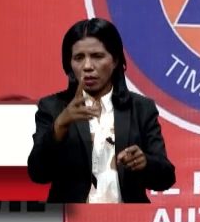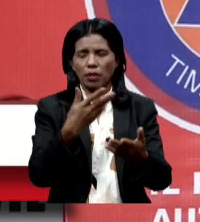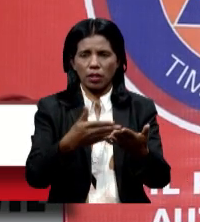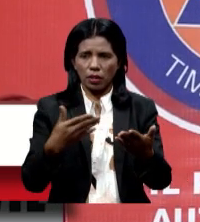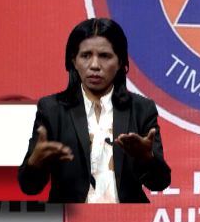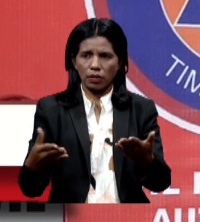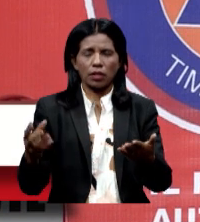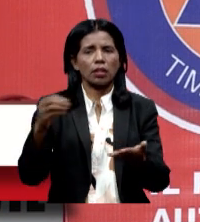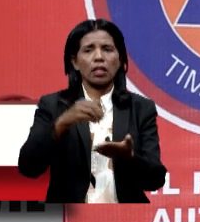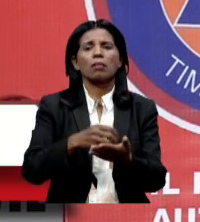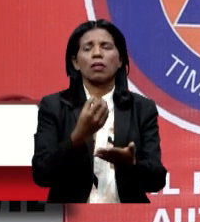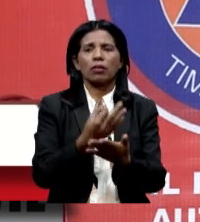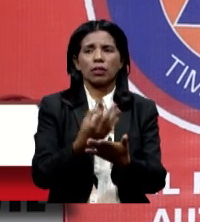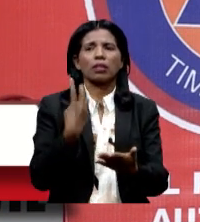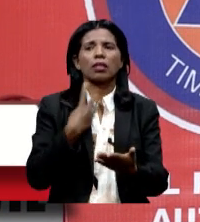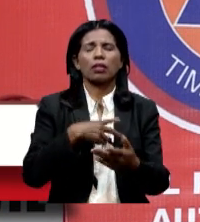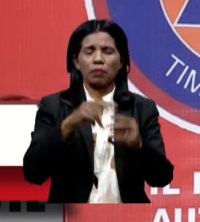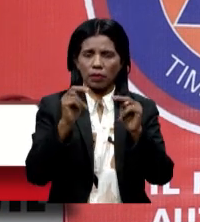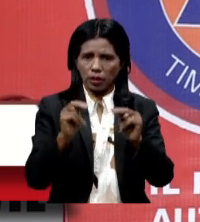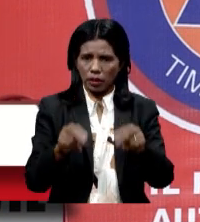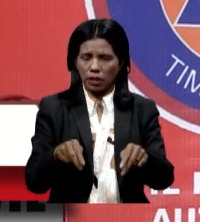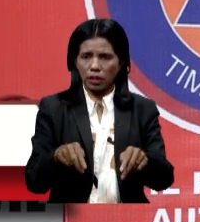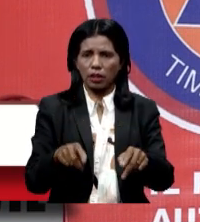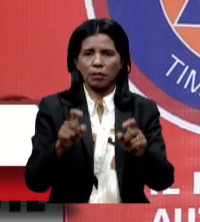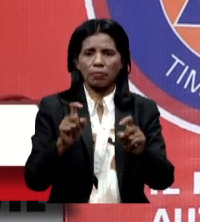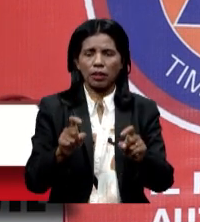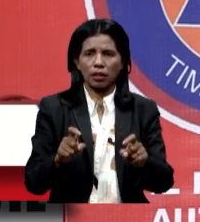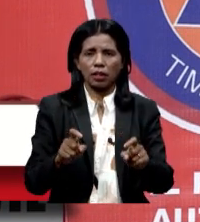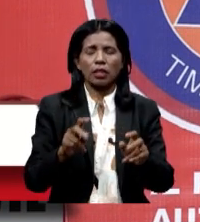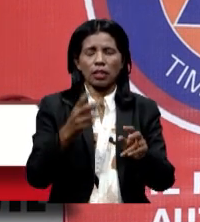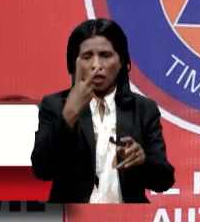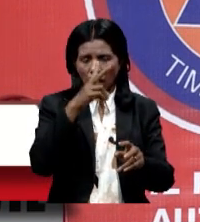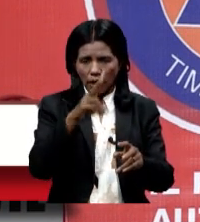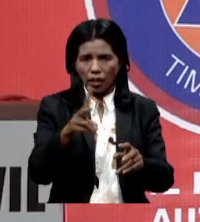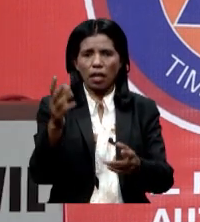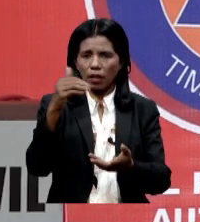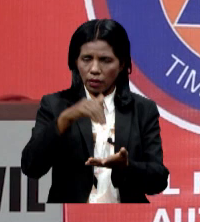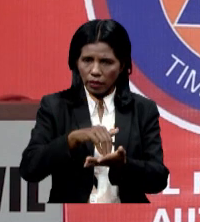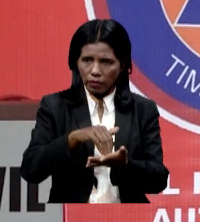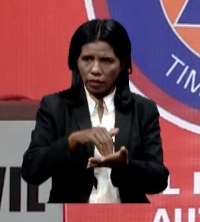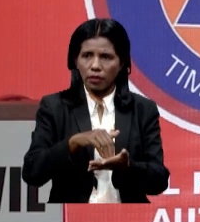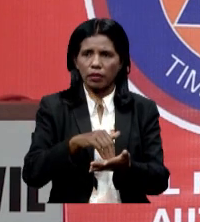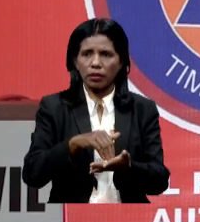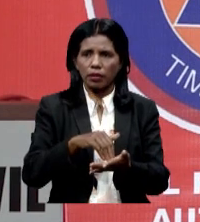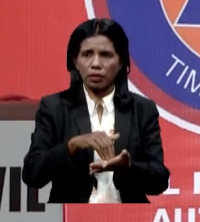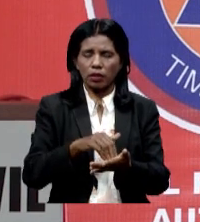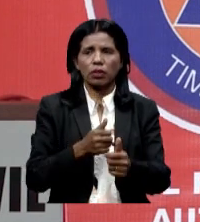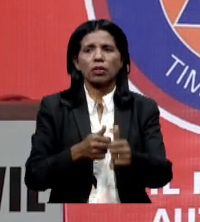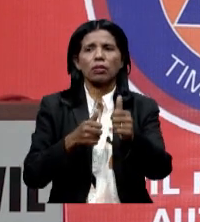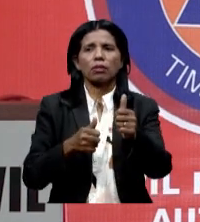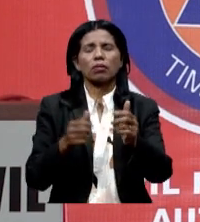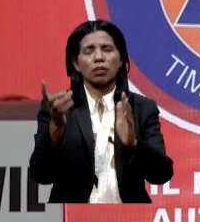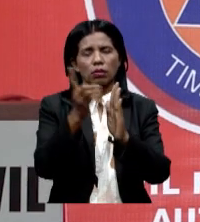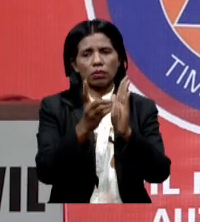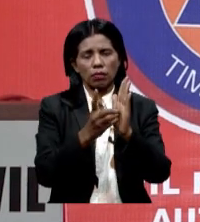para orçamento, então isso precisa, alô, primeiro, reverifica o fali, baseia para documentos na